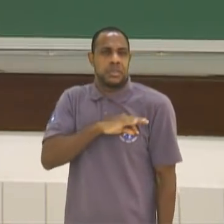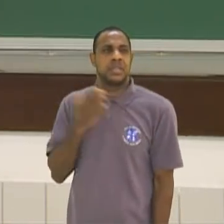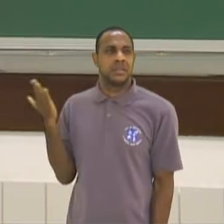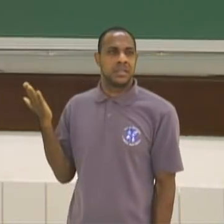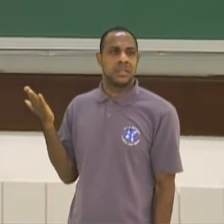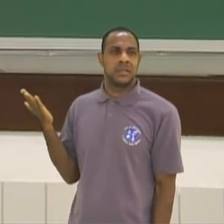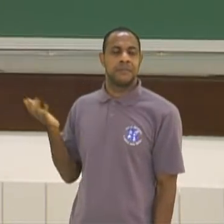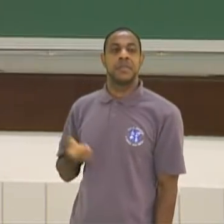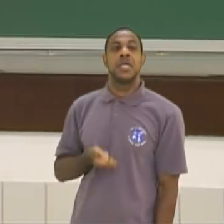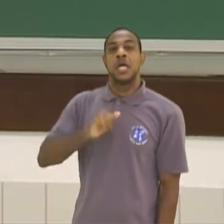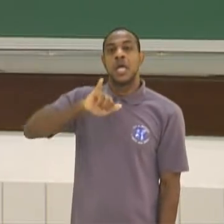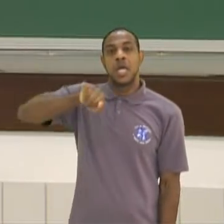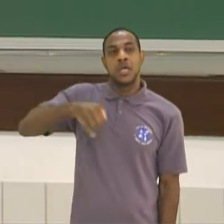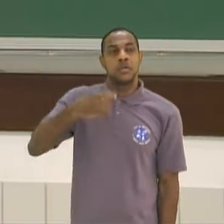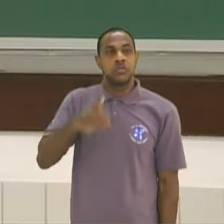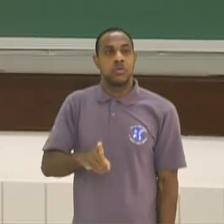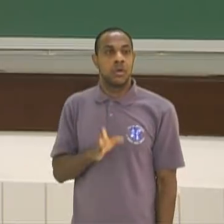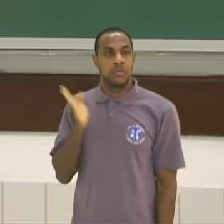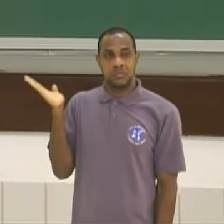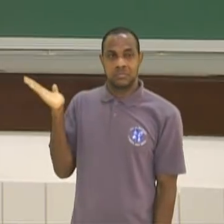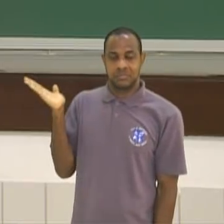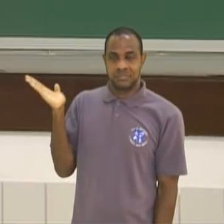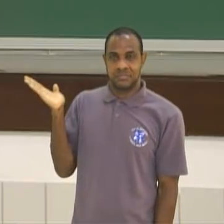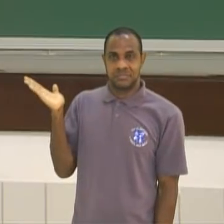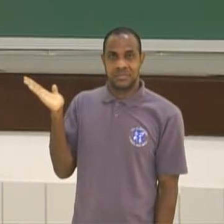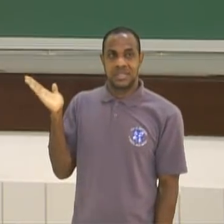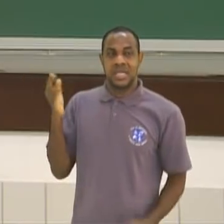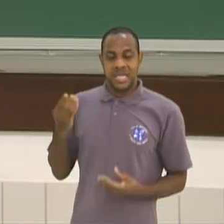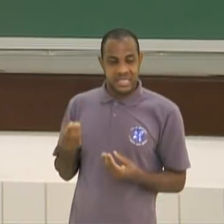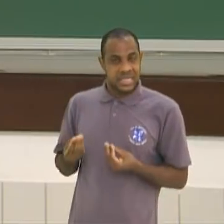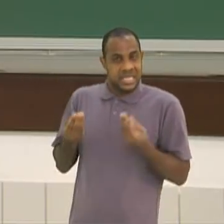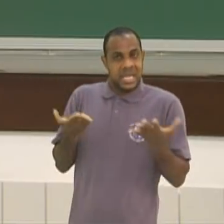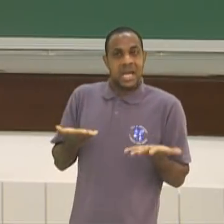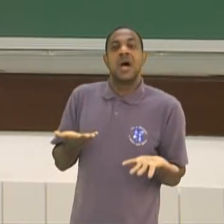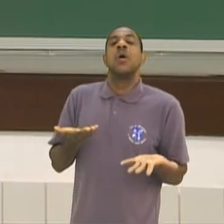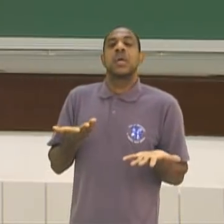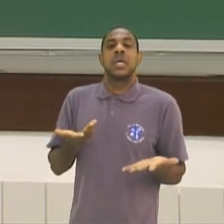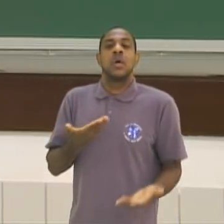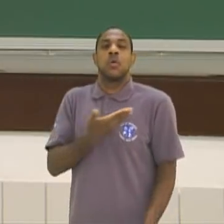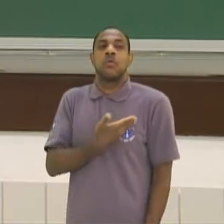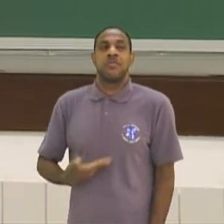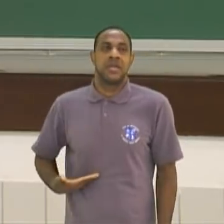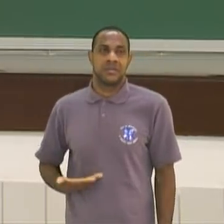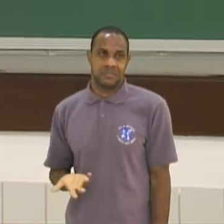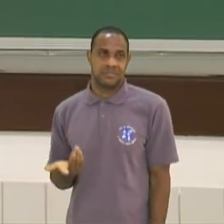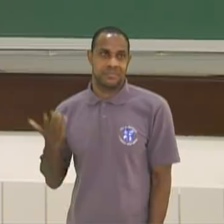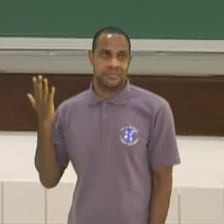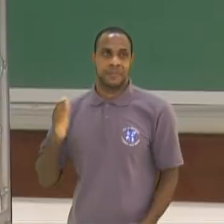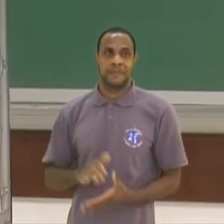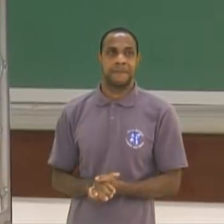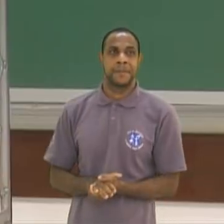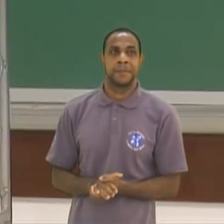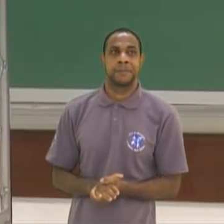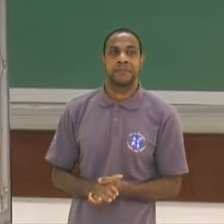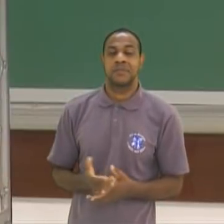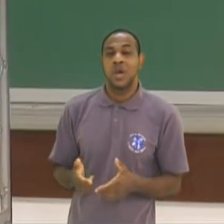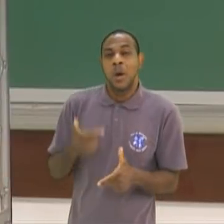assume nesse cenário de entregar o governo aos civis agora então. A grave